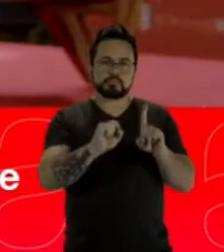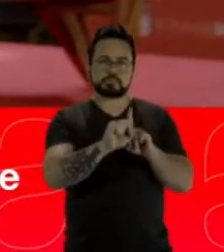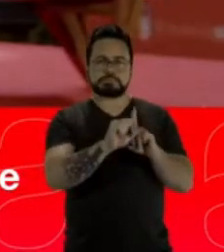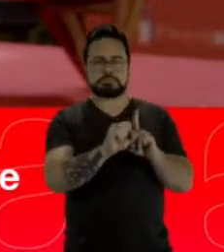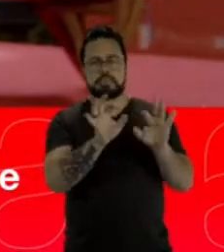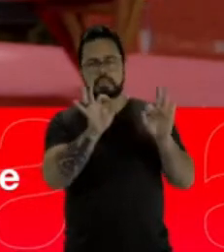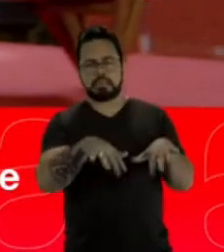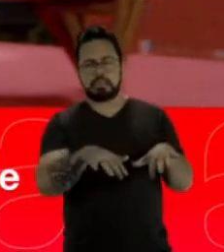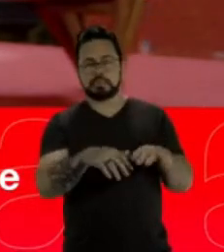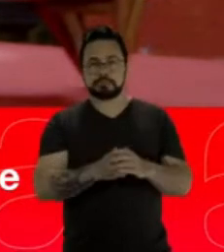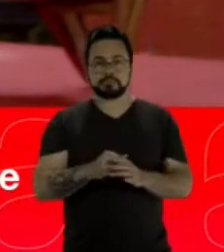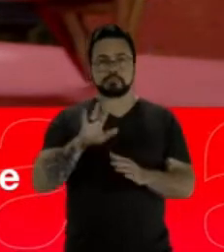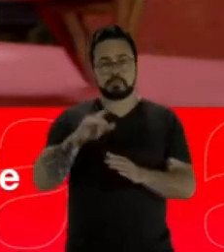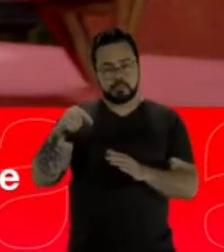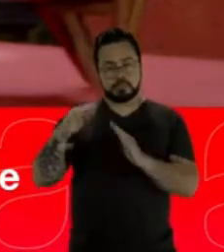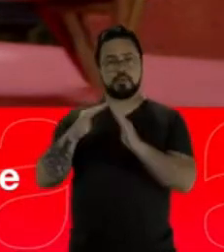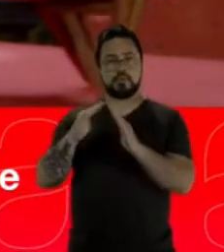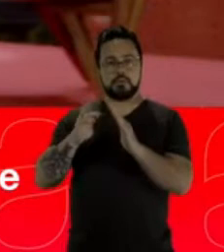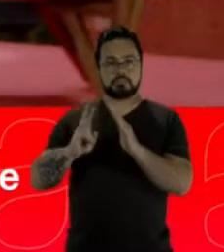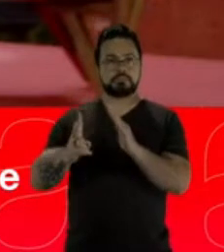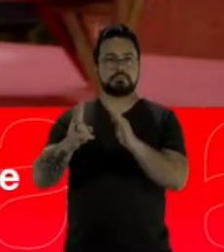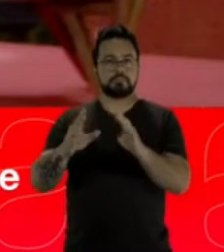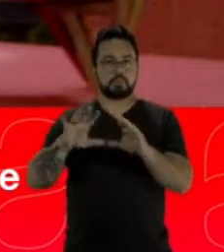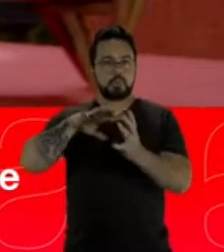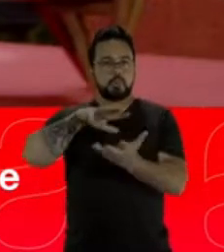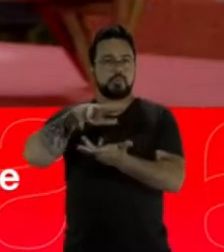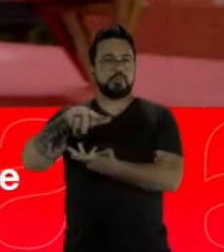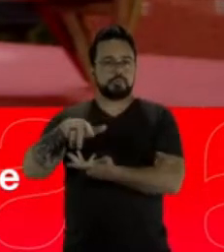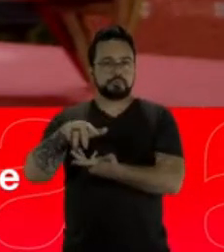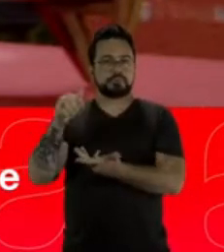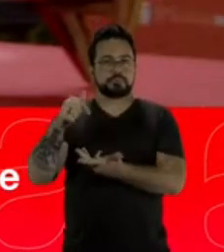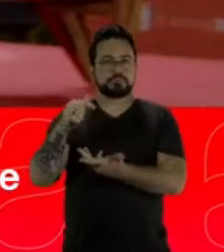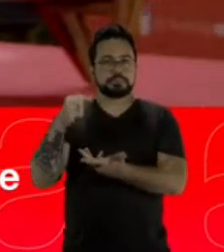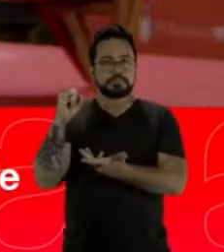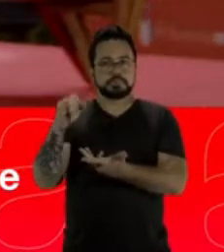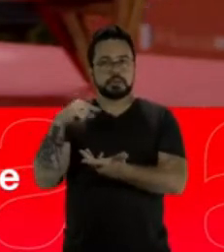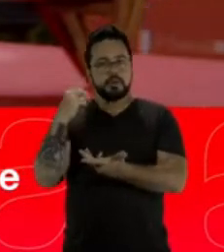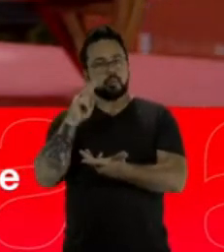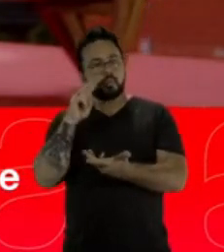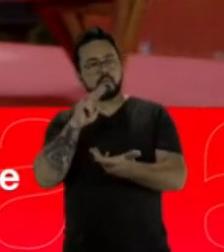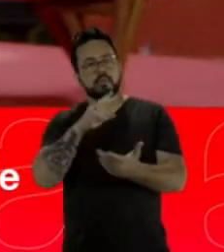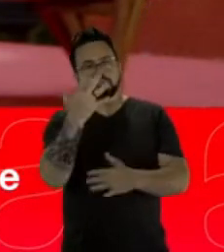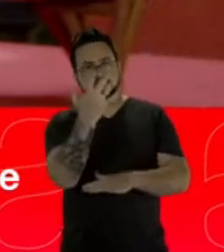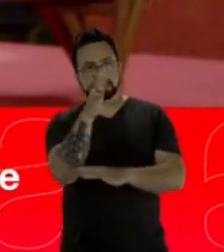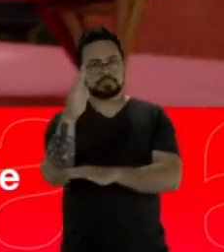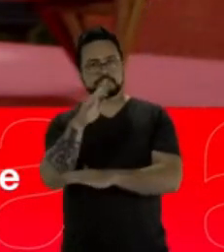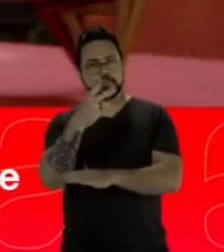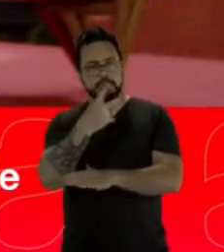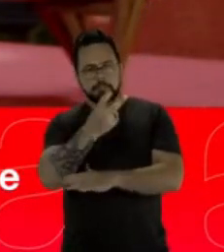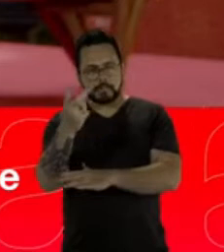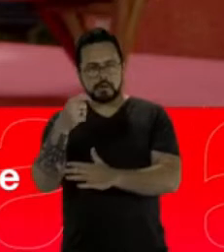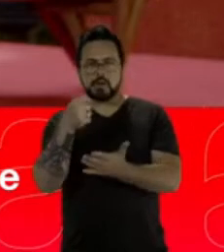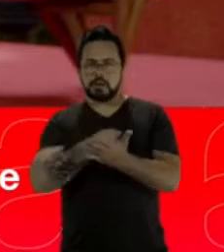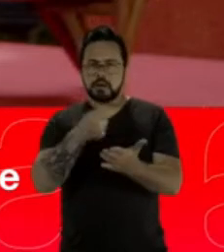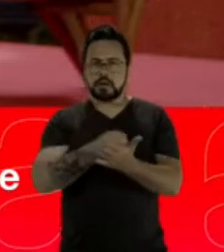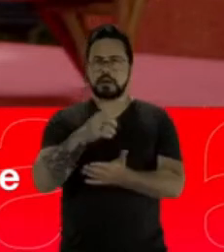horroroso, ainda assim mora nessa mesma grande casa, né? Então, quando a gente não olha para o meio ambiente como uma luta emergencial para